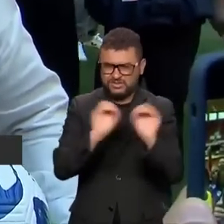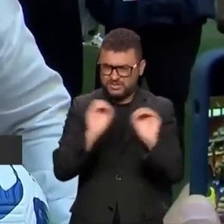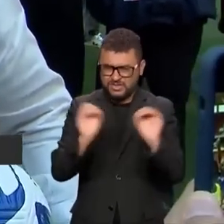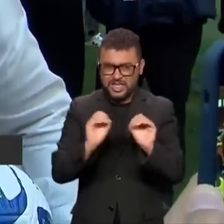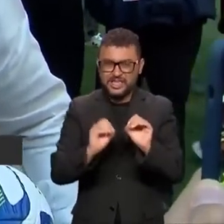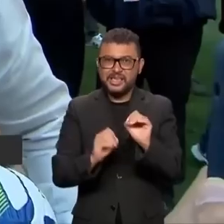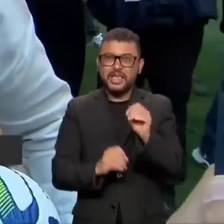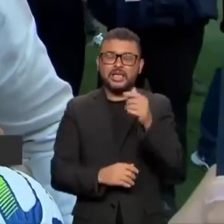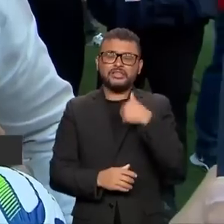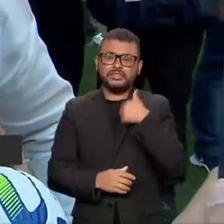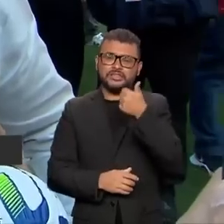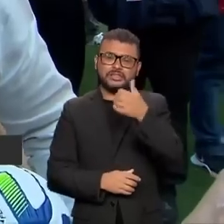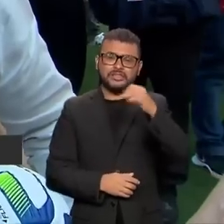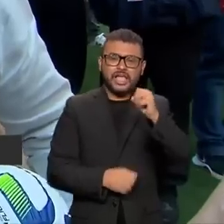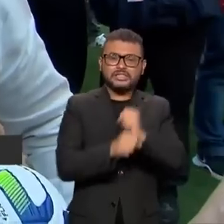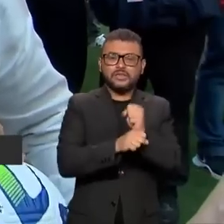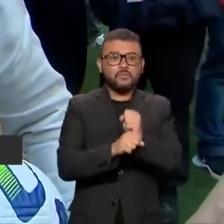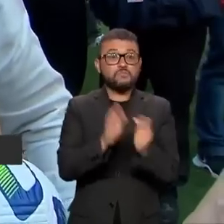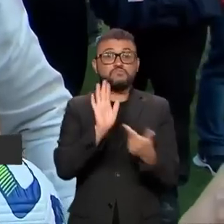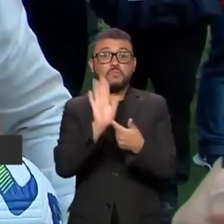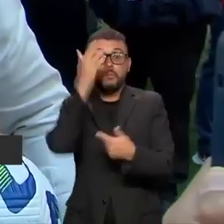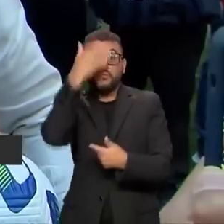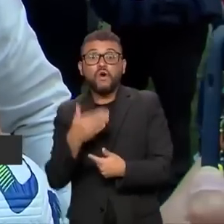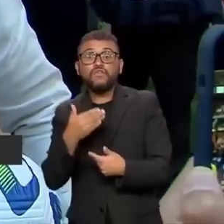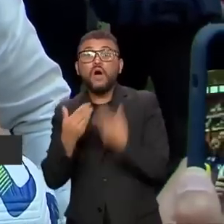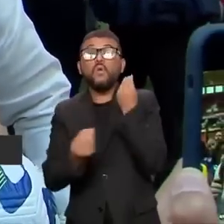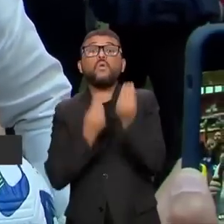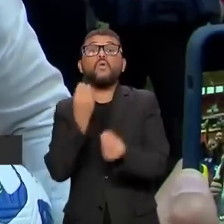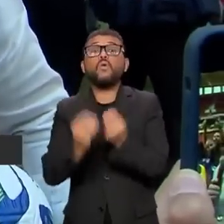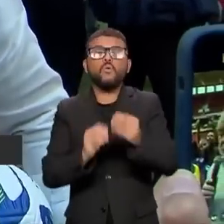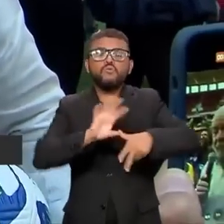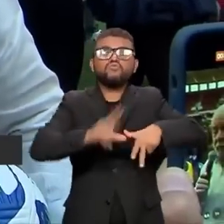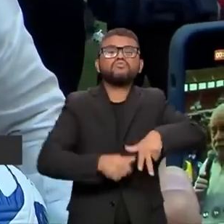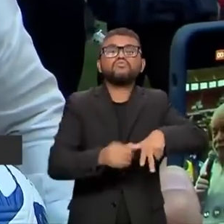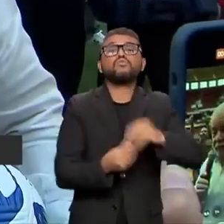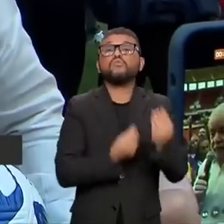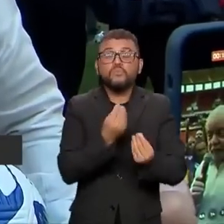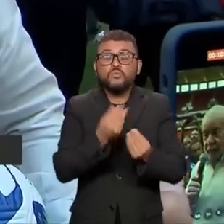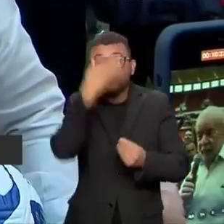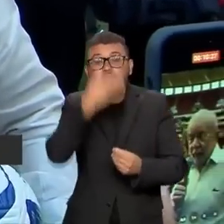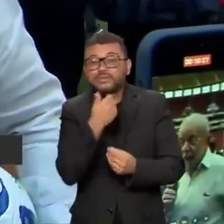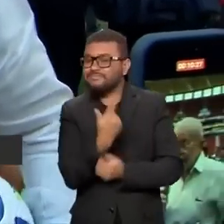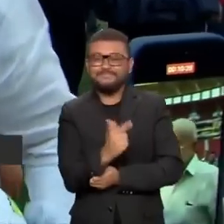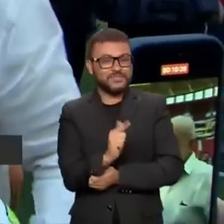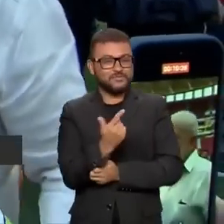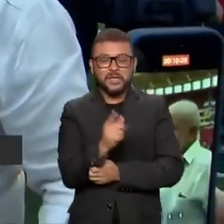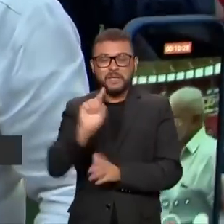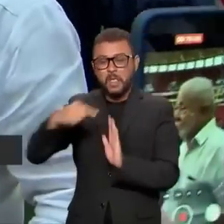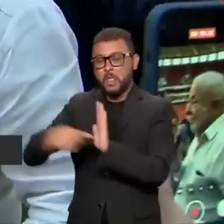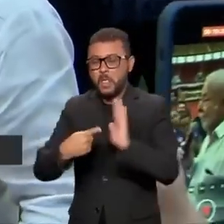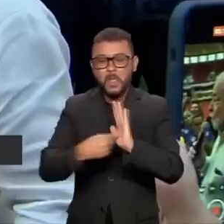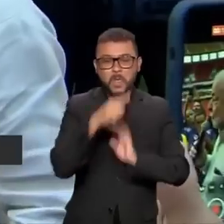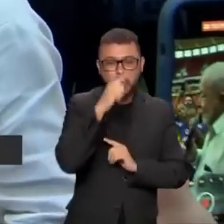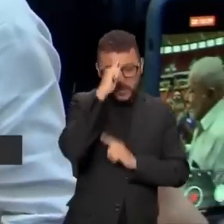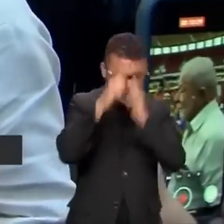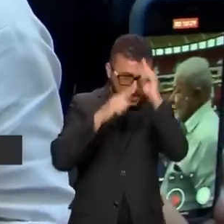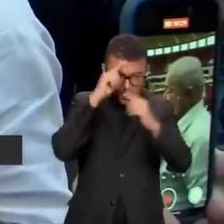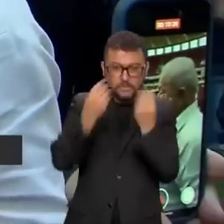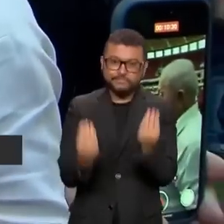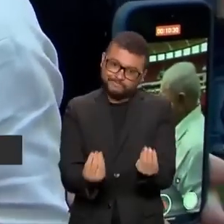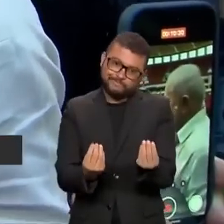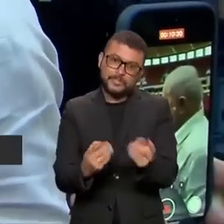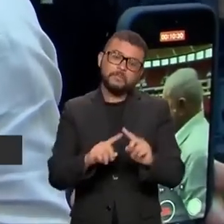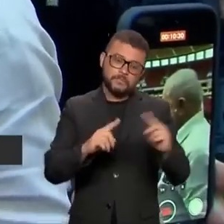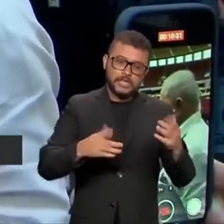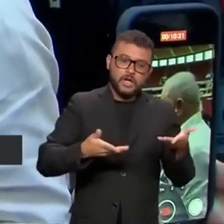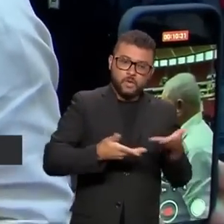Mundo e nenhum estado foi provado que teve corrupção. Mas as denúncias aconteceram. Dessa vez, parece que vai